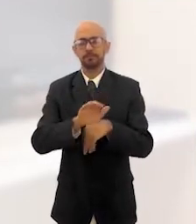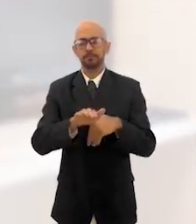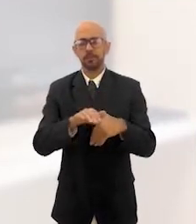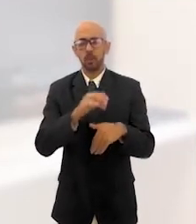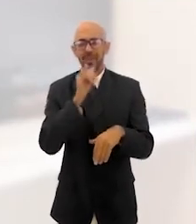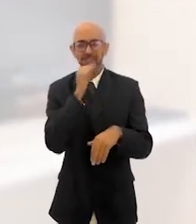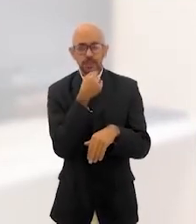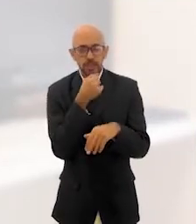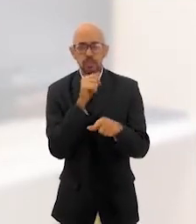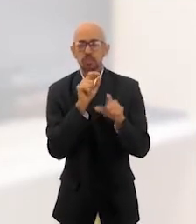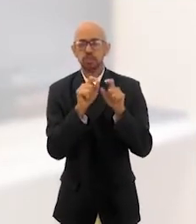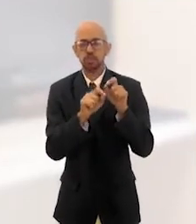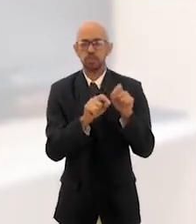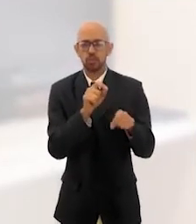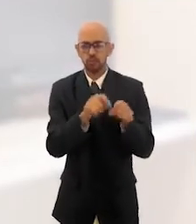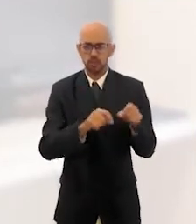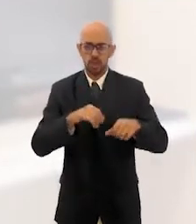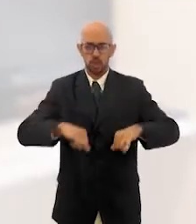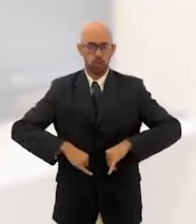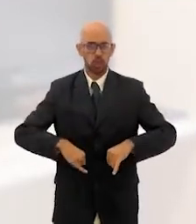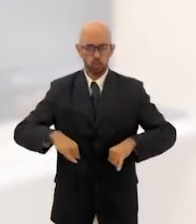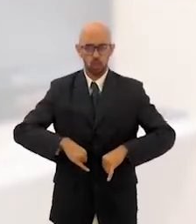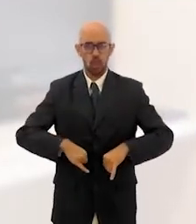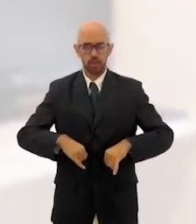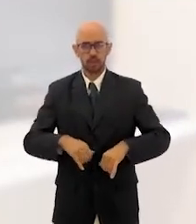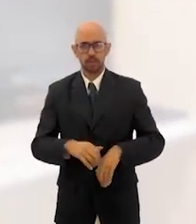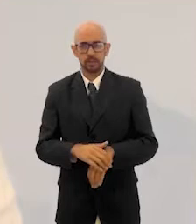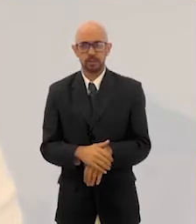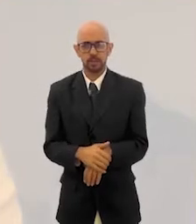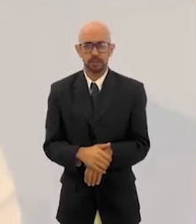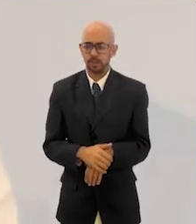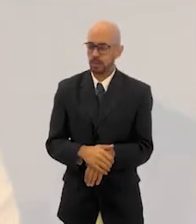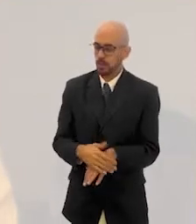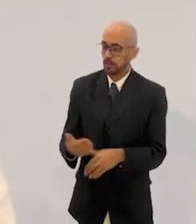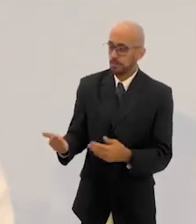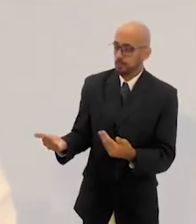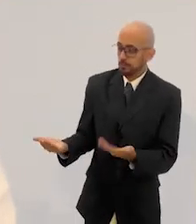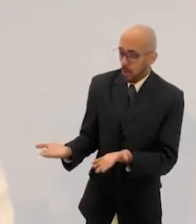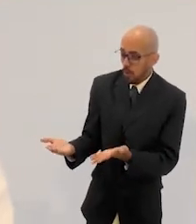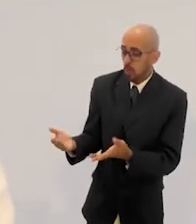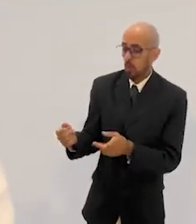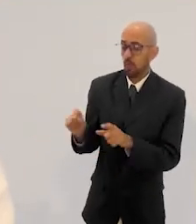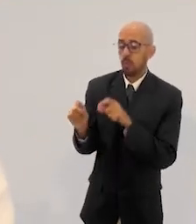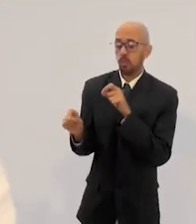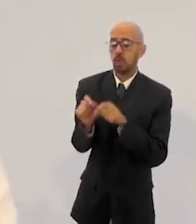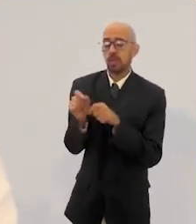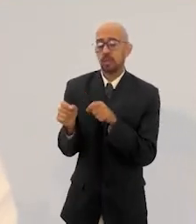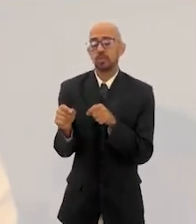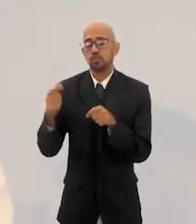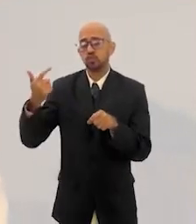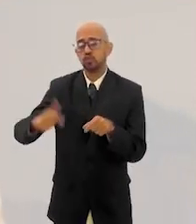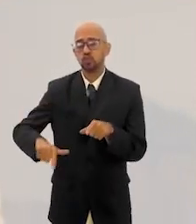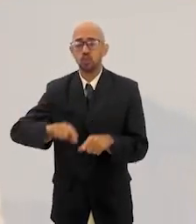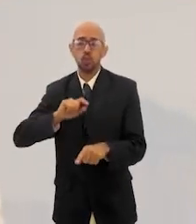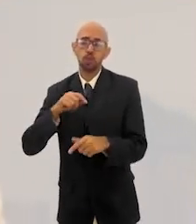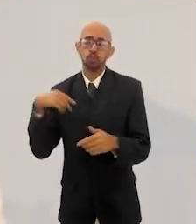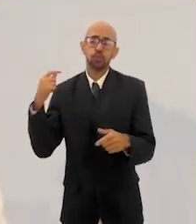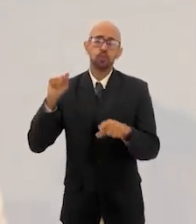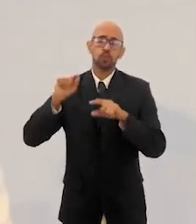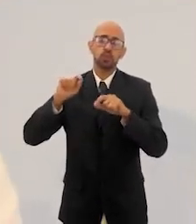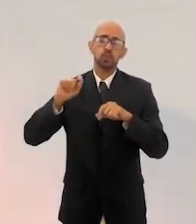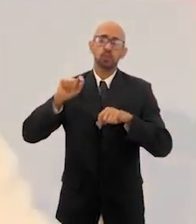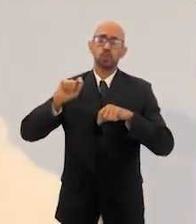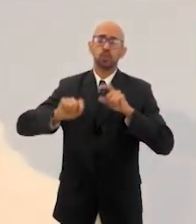tão triste, não? Tão hoje. doloroso. E que mais uma vez tivemos